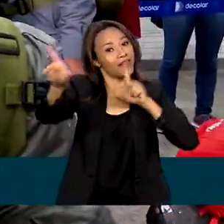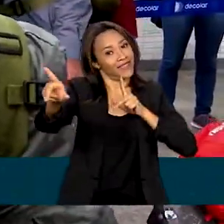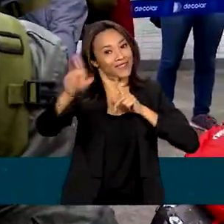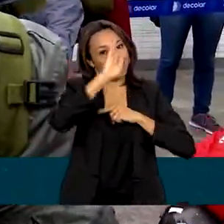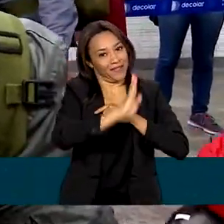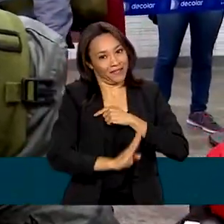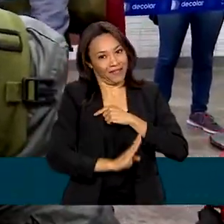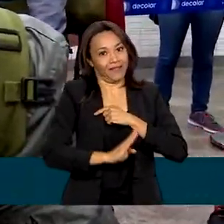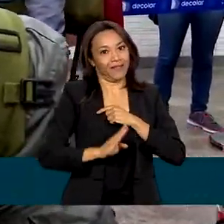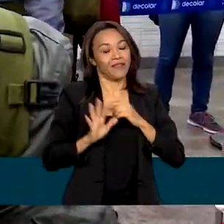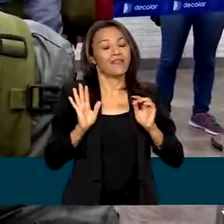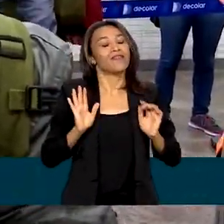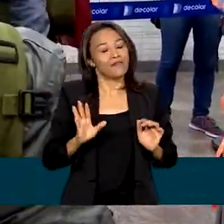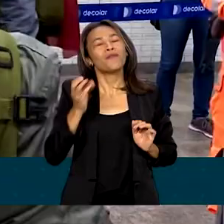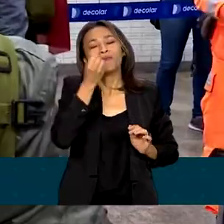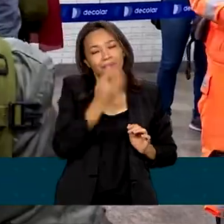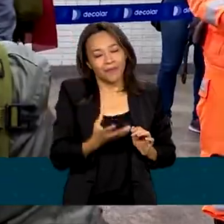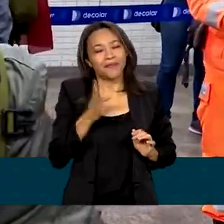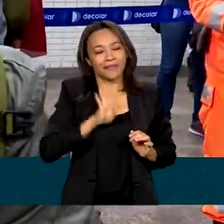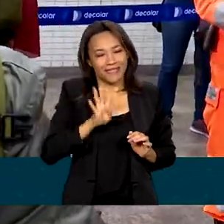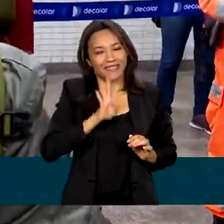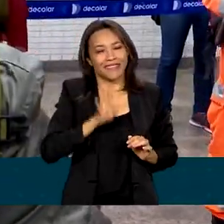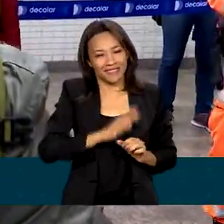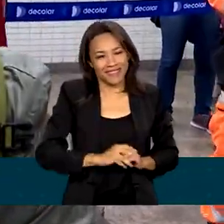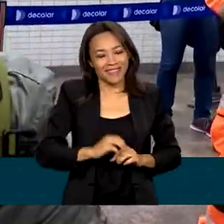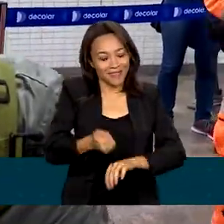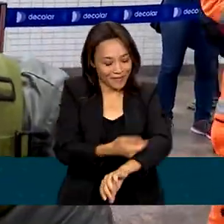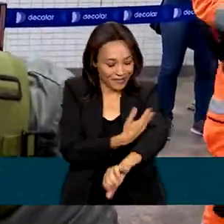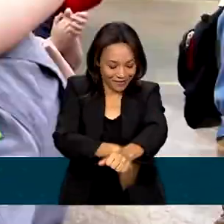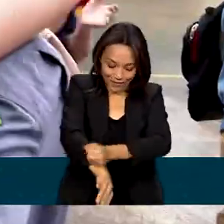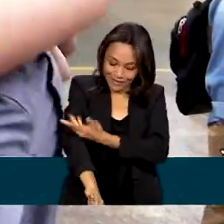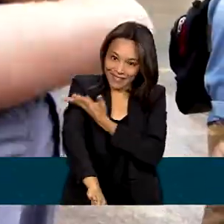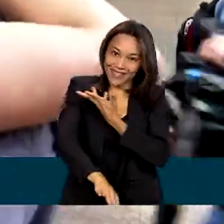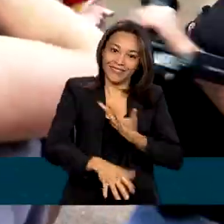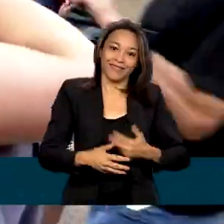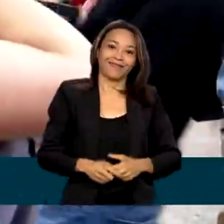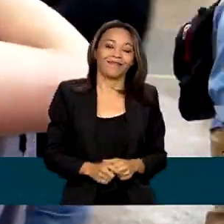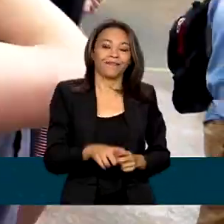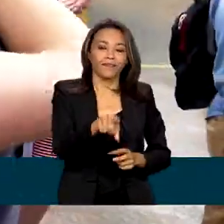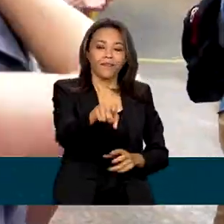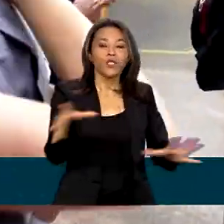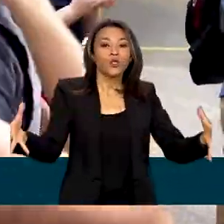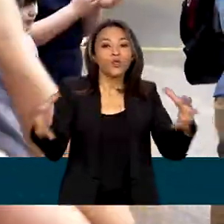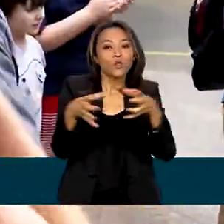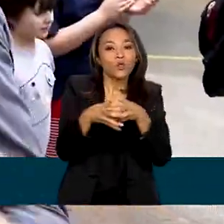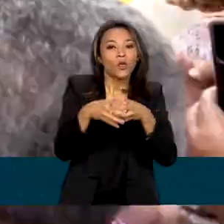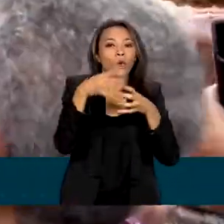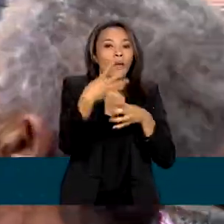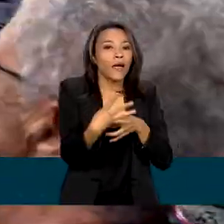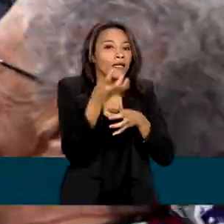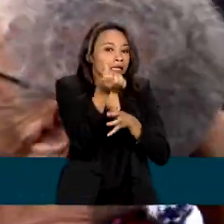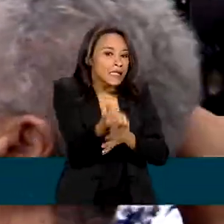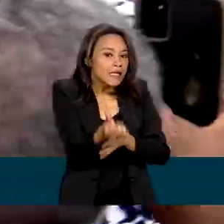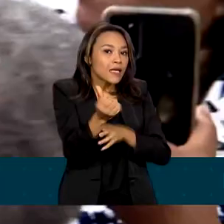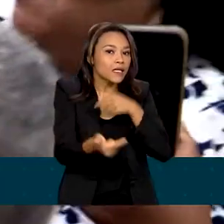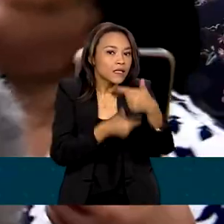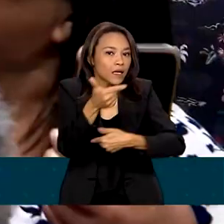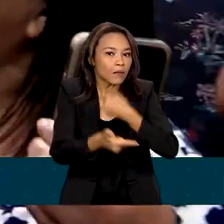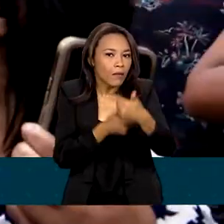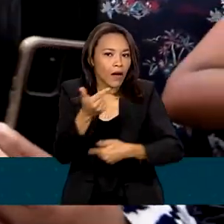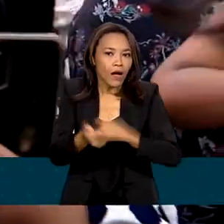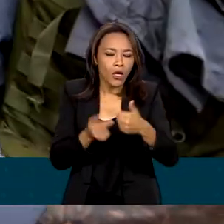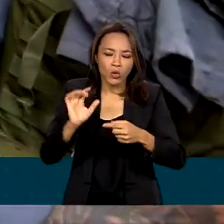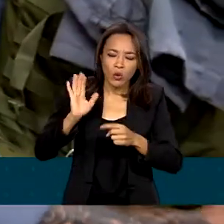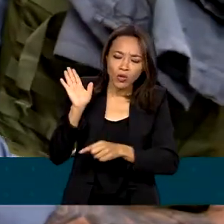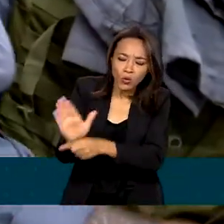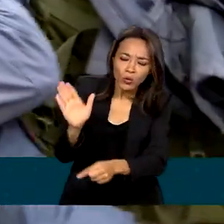mas foi muito muito legal muito emocionante mesmo foram 46 operações de busca e salvamento